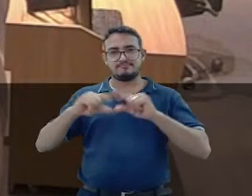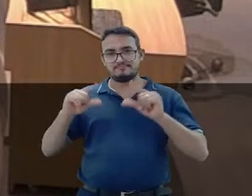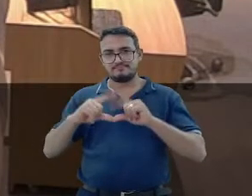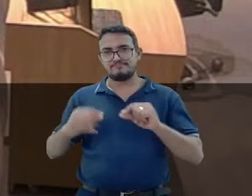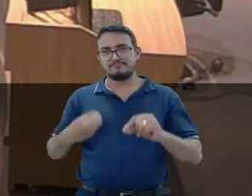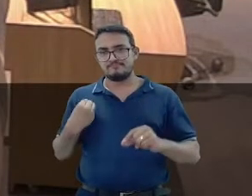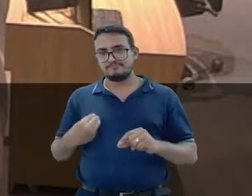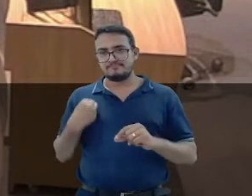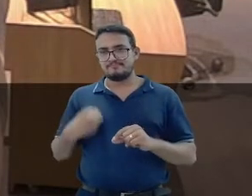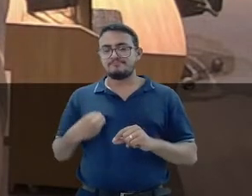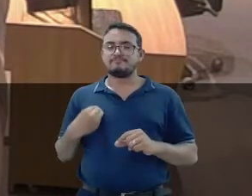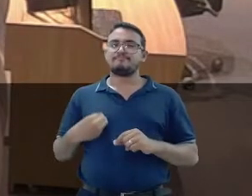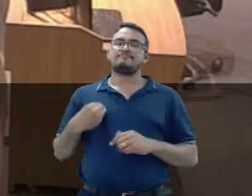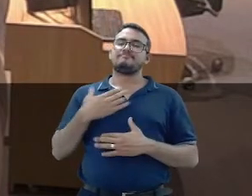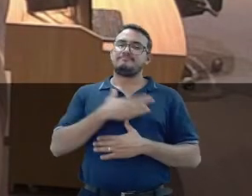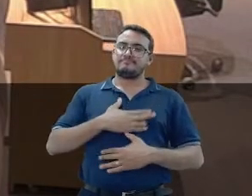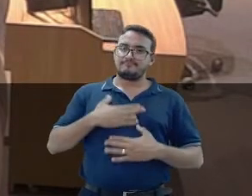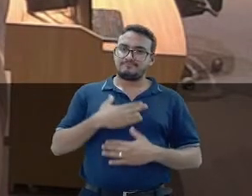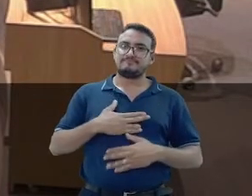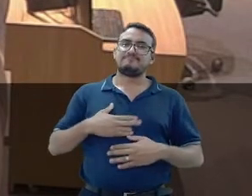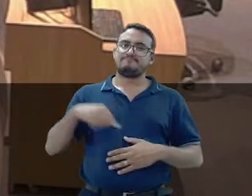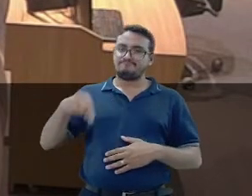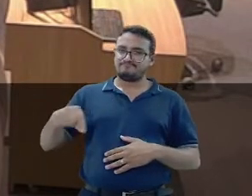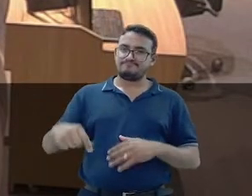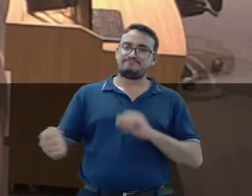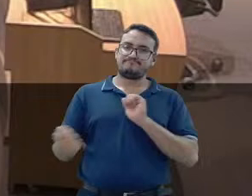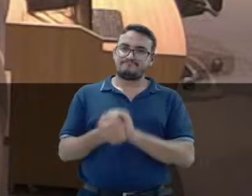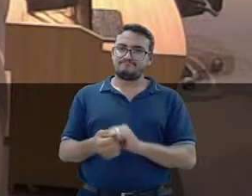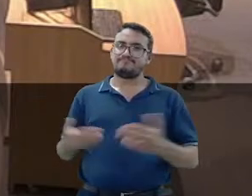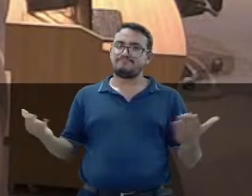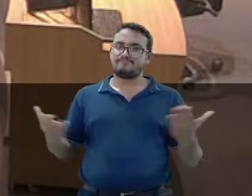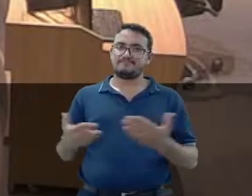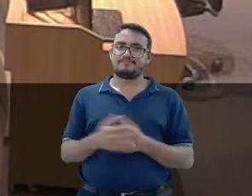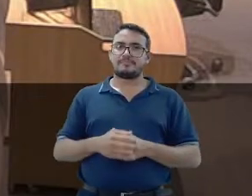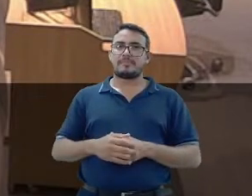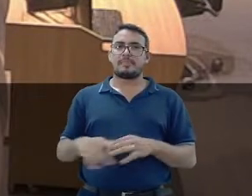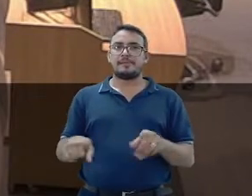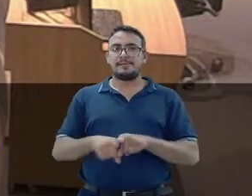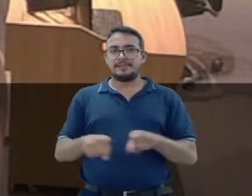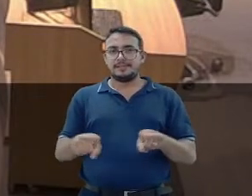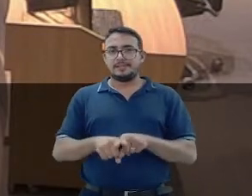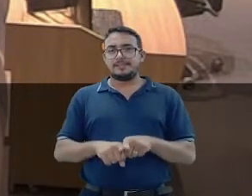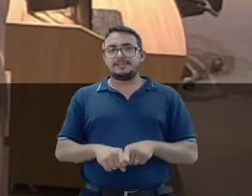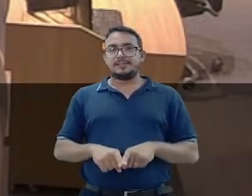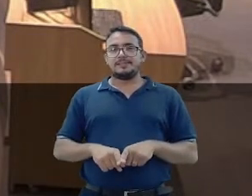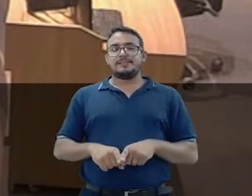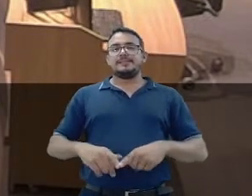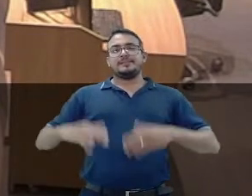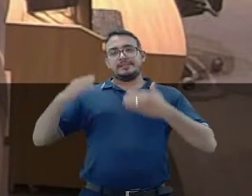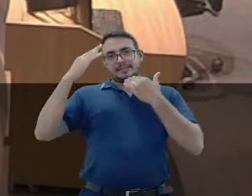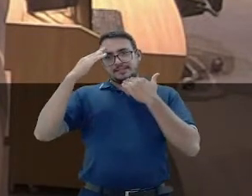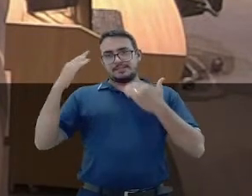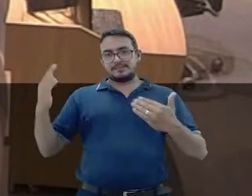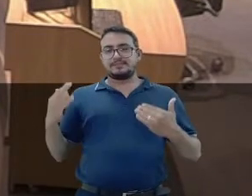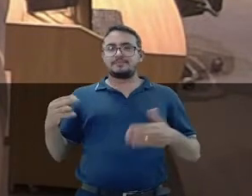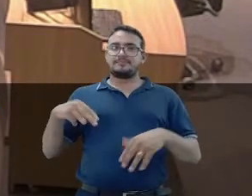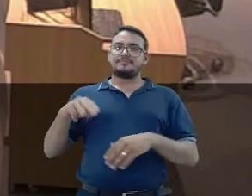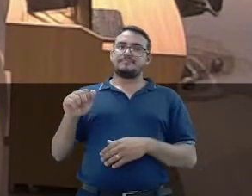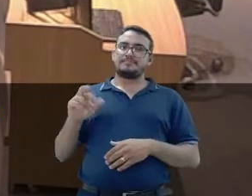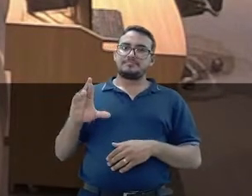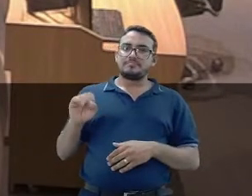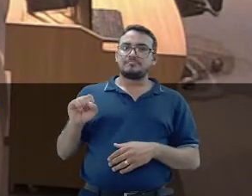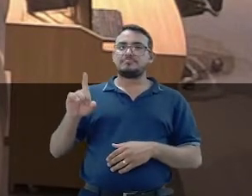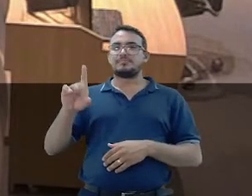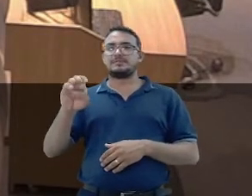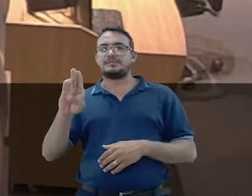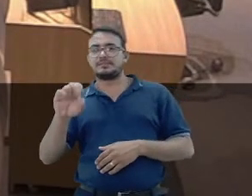gentilmente nos acompanhou aqui nessa sessão. Também a nosso agradecimento ao Marcos, à